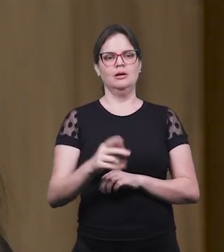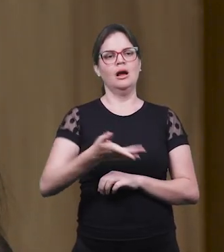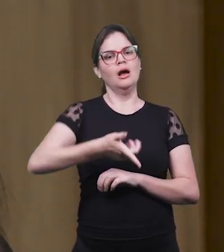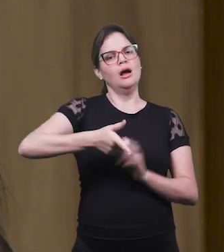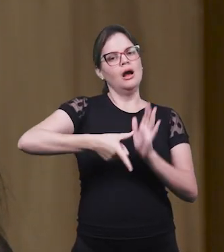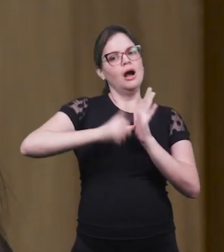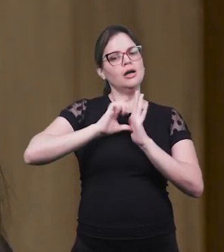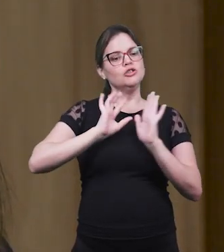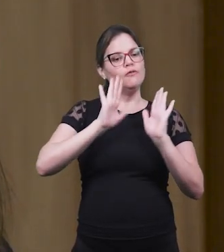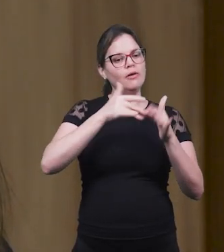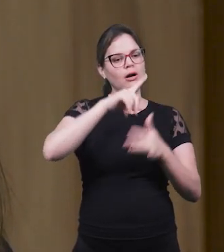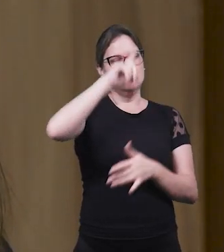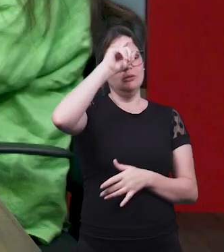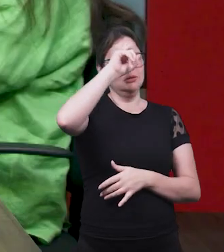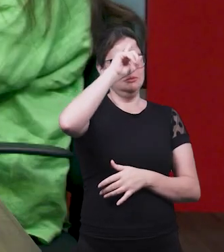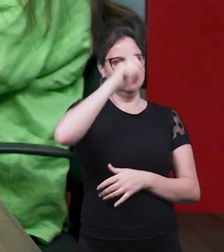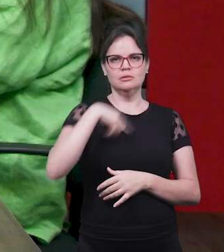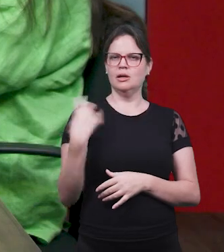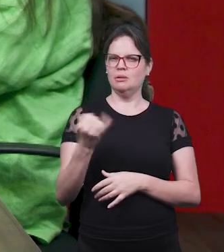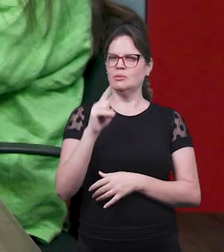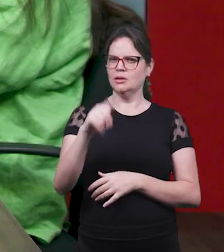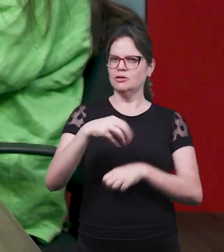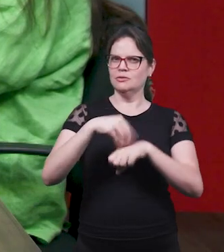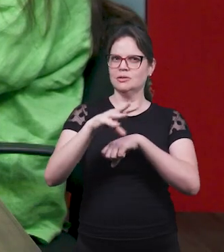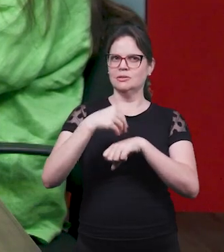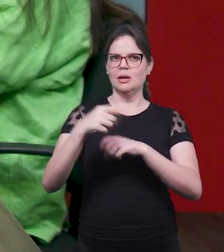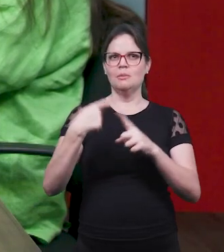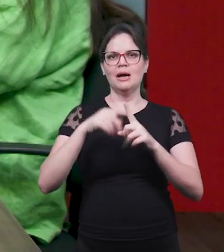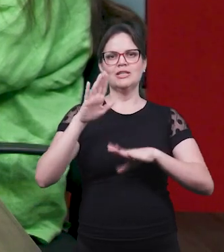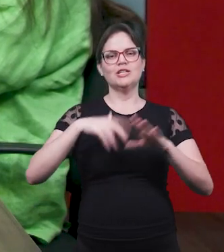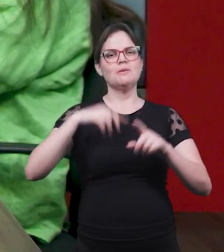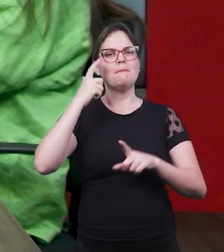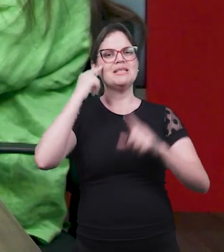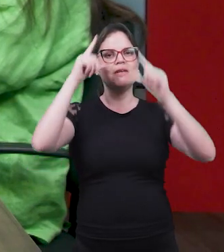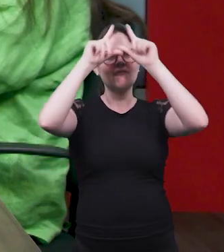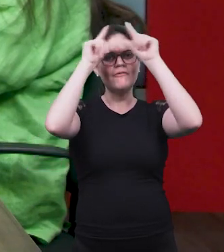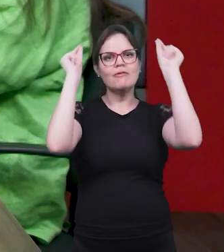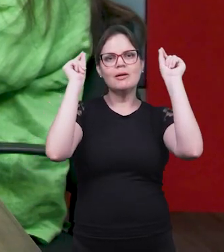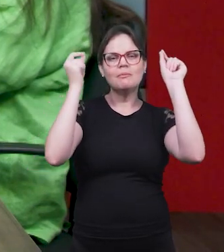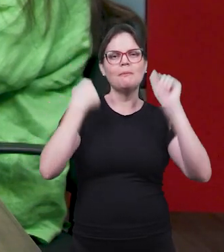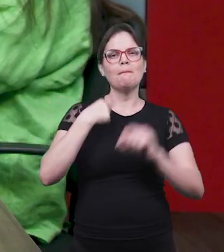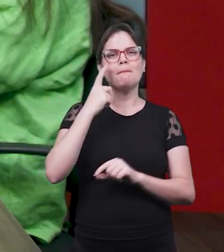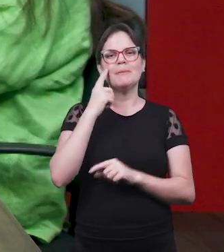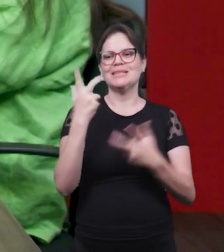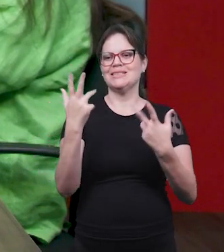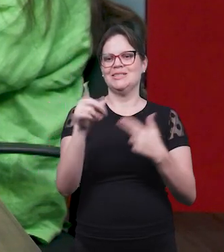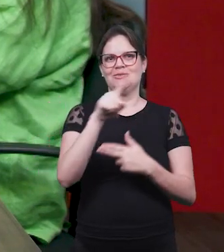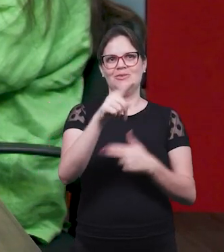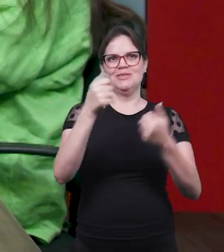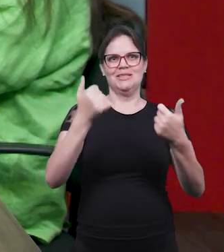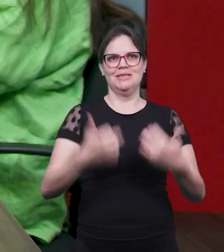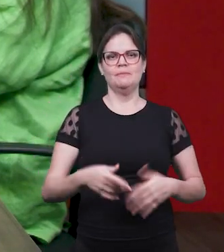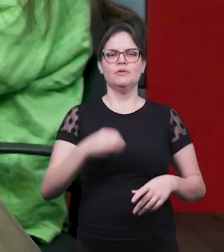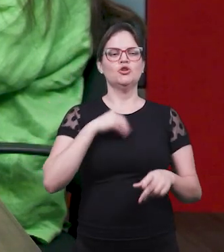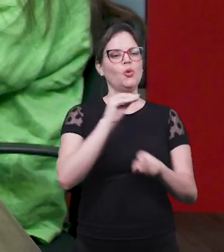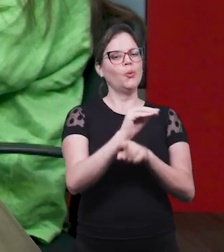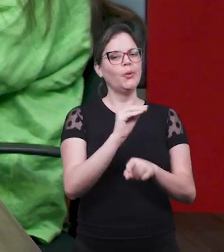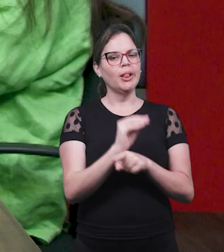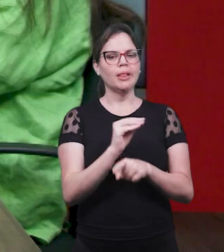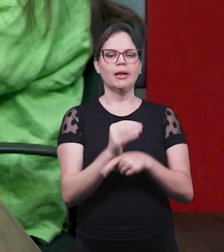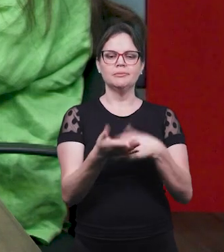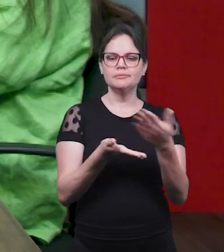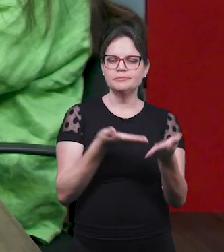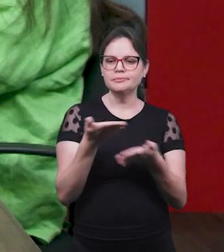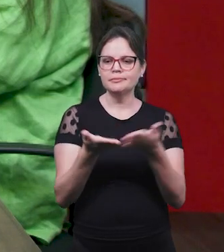hospital. Importante você falar isso, né, Valéria? Que sempre que a gente pensa na enfermeira, a gente pensa igual você falou, tipo de cuidado, que está lá